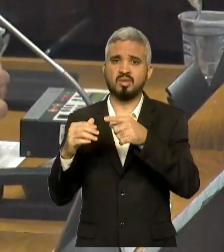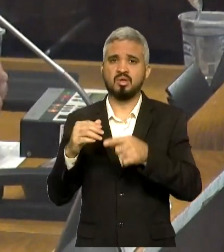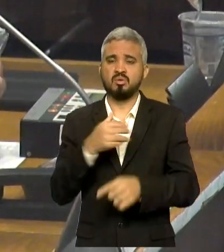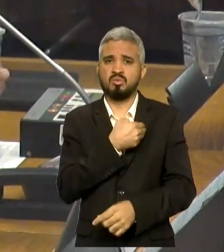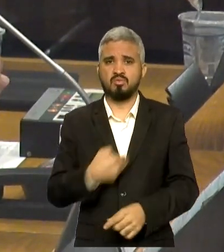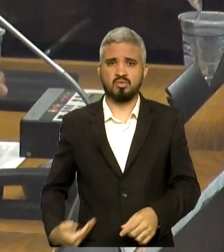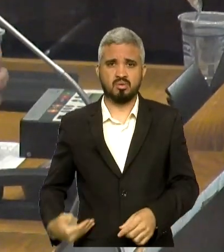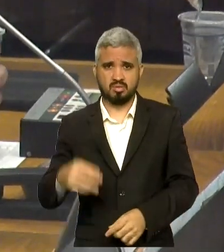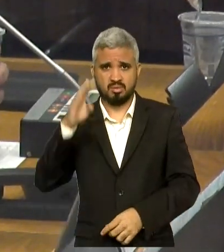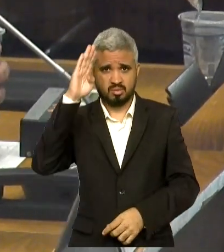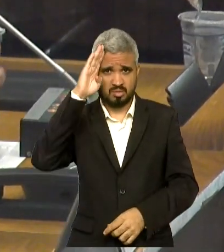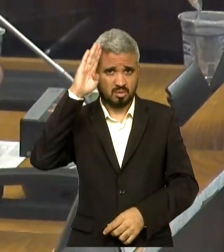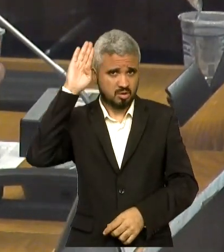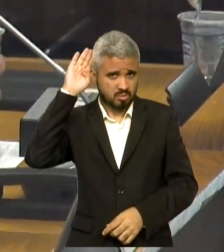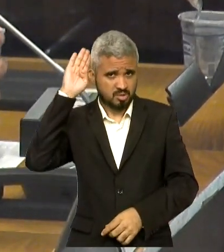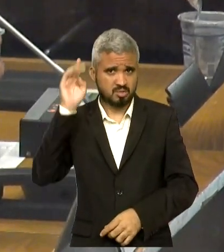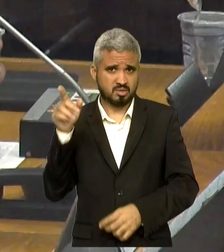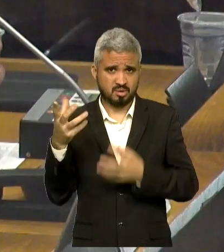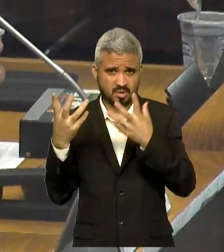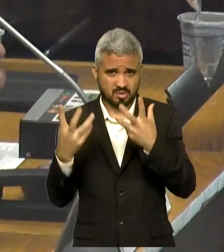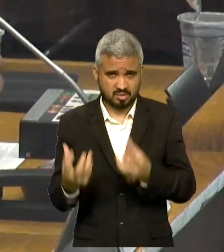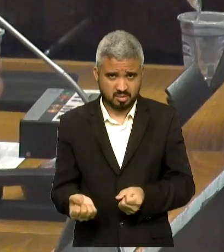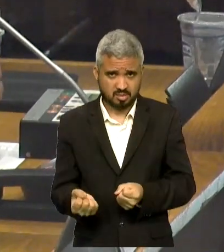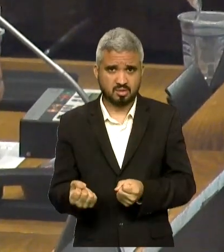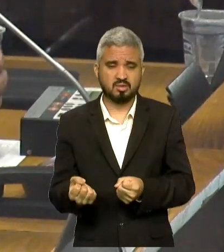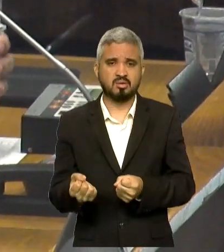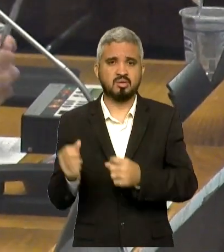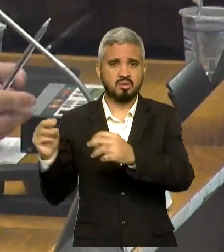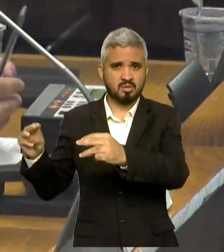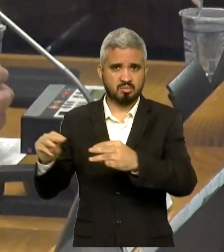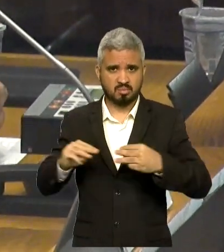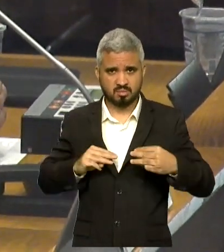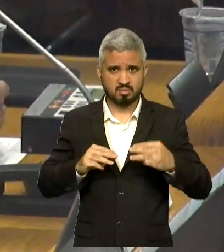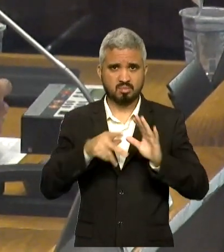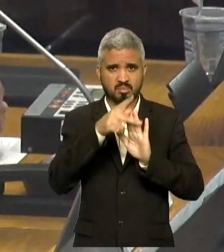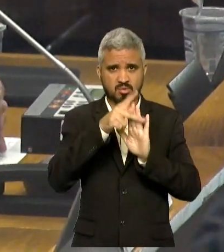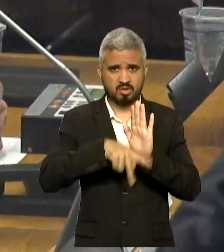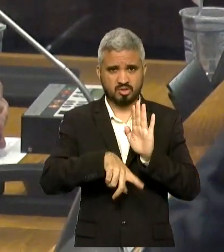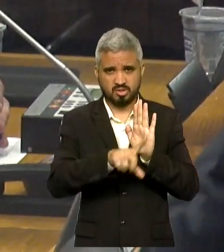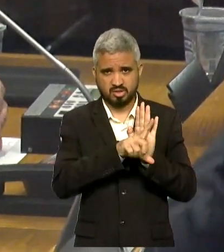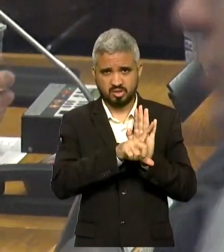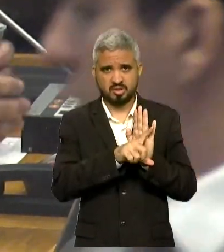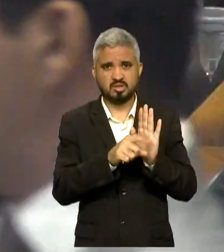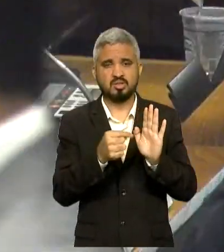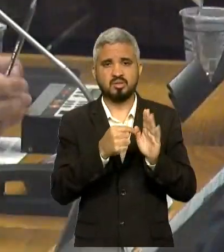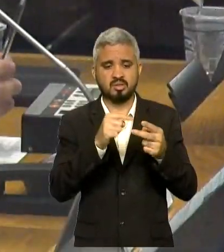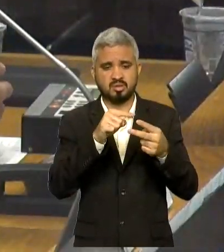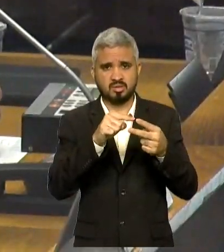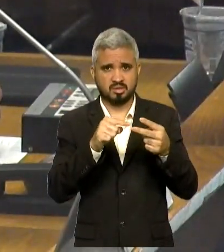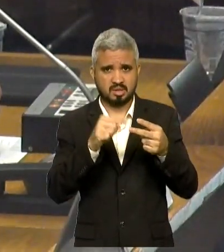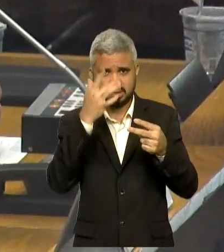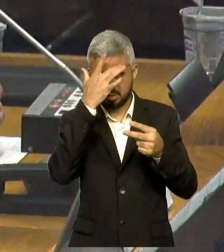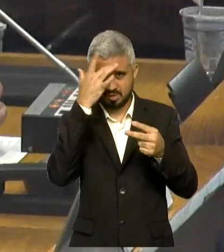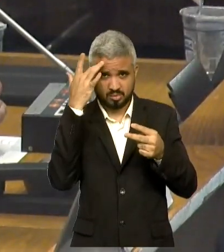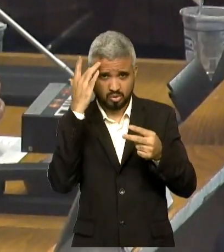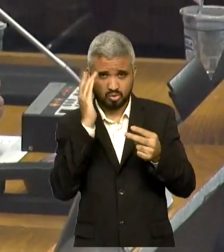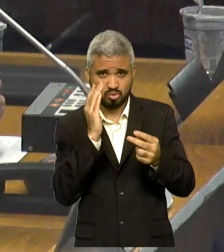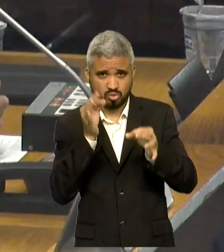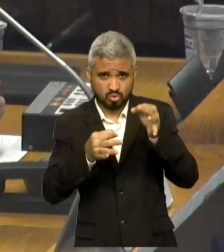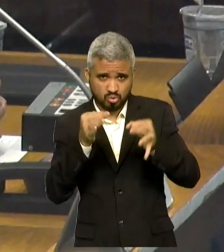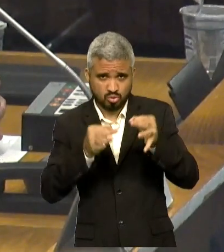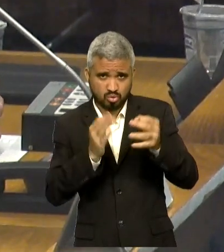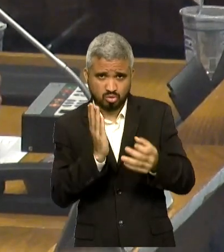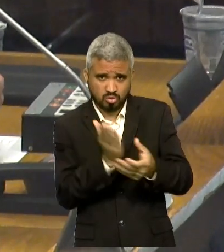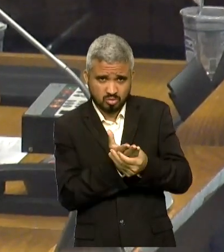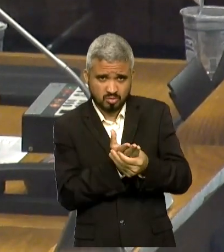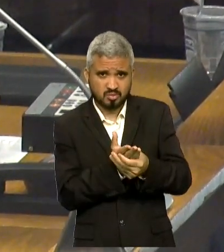de acolher essa causa, encaminhar a esta casa um projeto de lei exatamente para garantir que essas pessoas que já estão exercendo